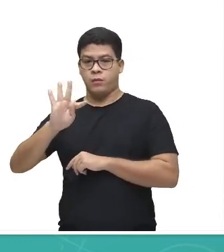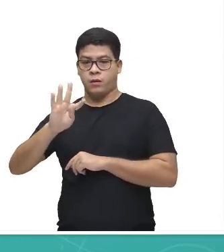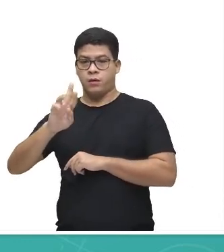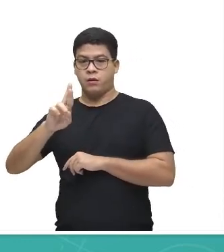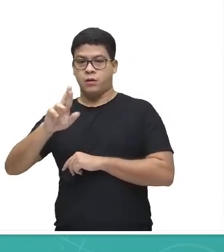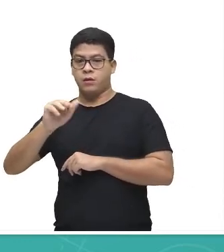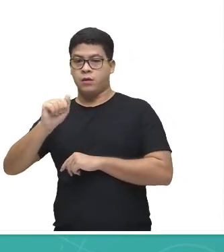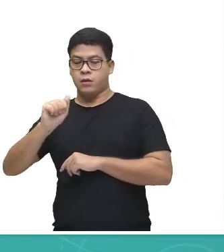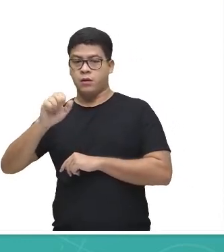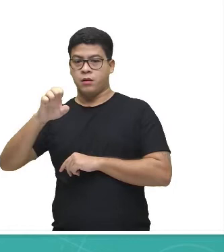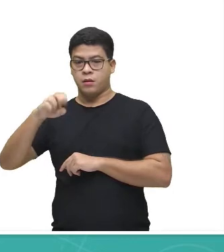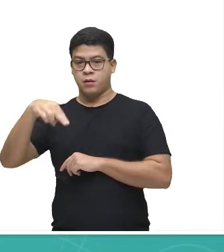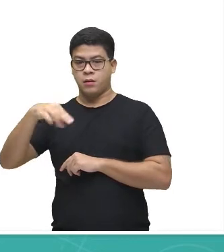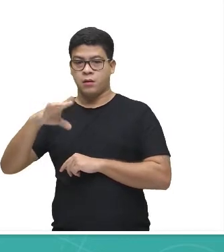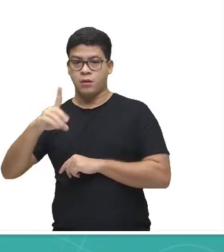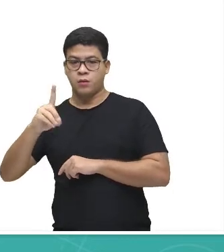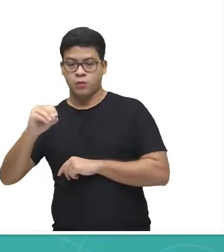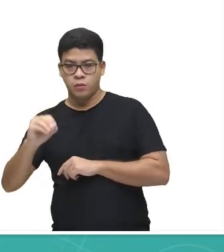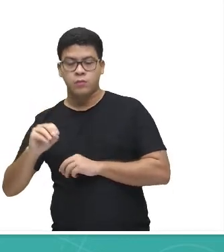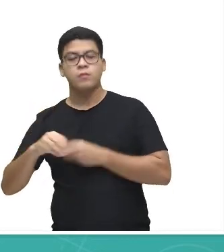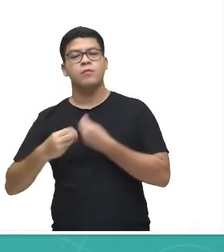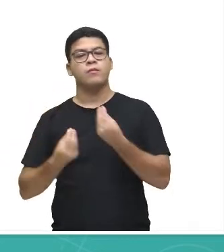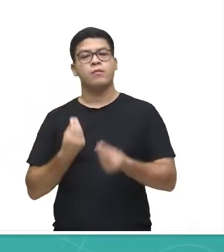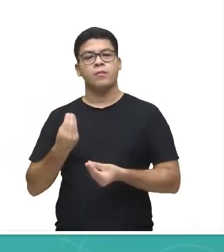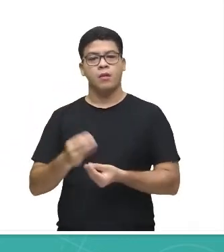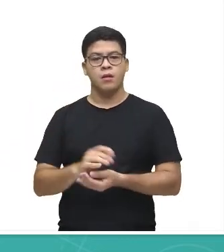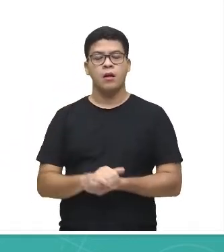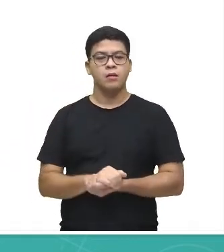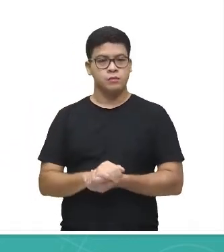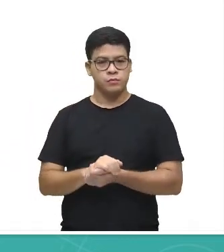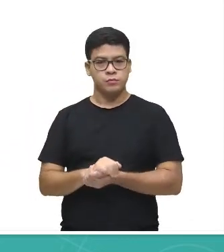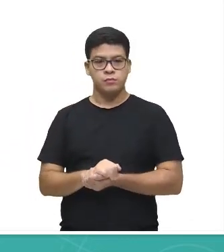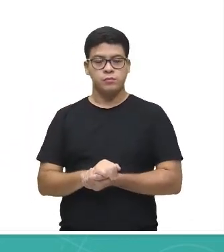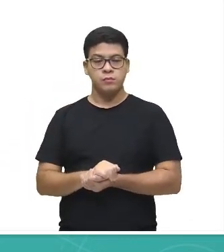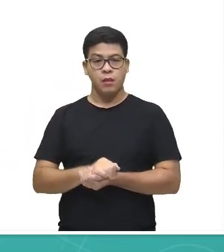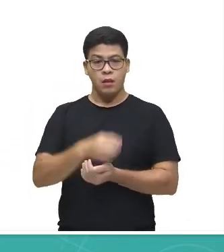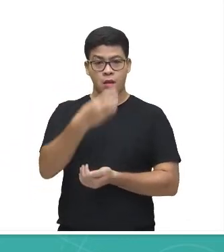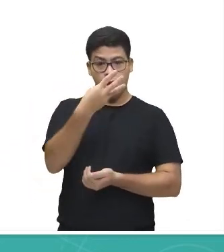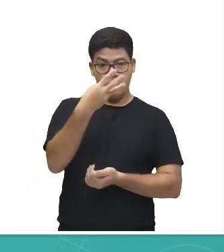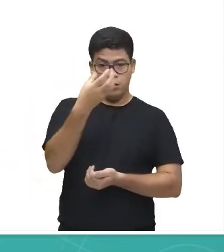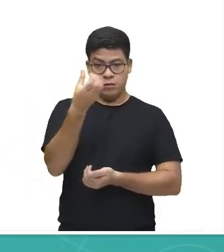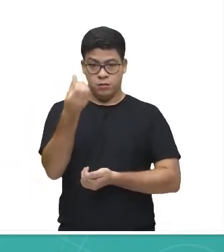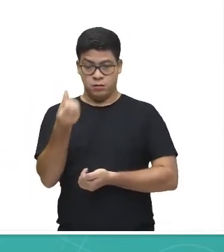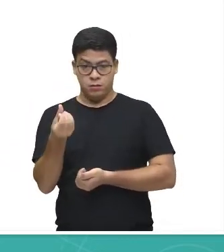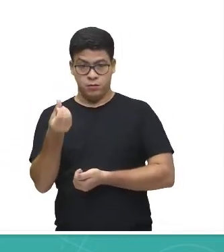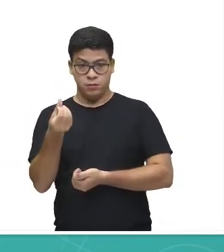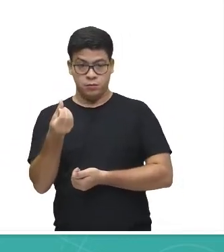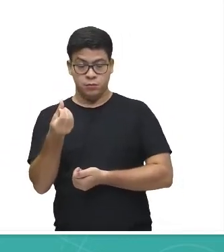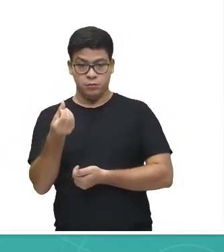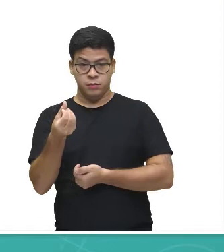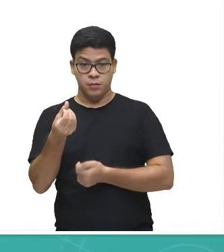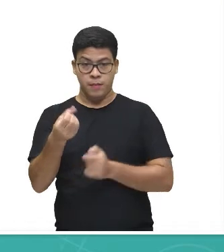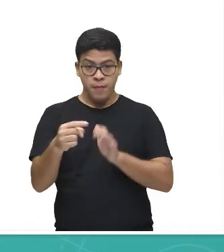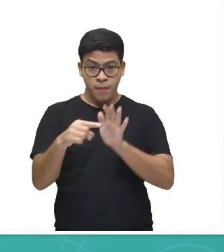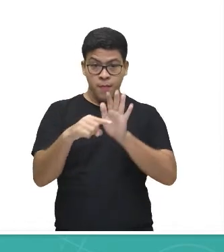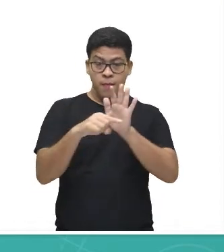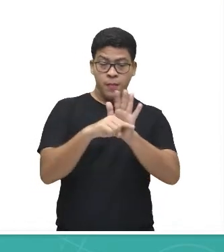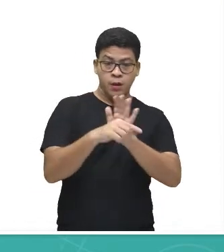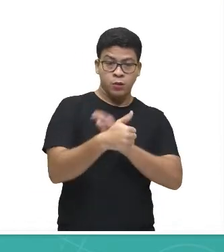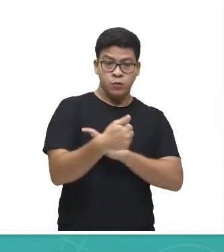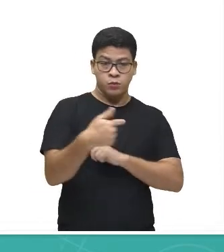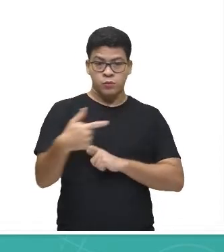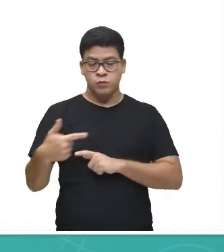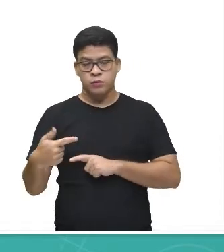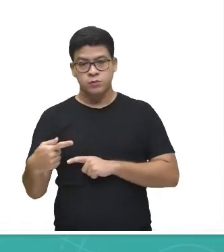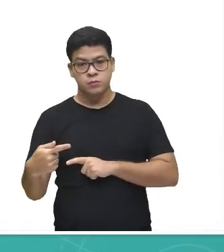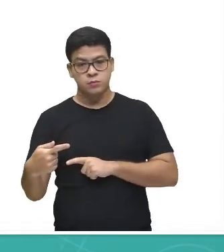É esse nome estranho mesmo, tá, pessoal? Então, eu preciso fazer a subtração desses dois números,